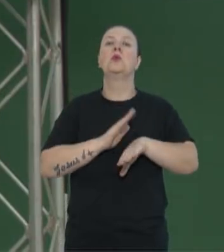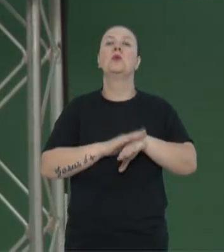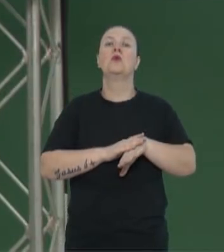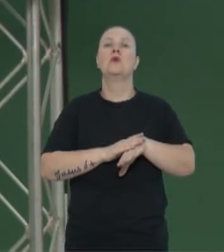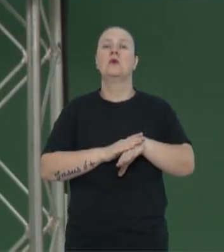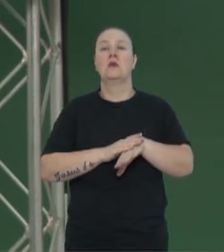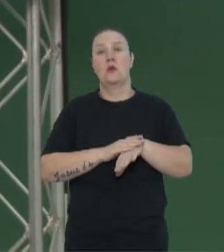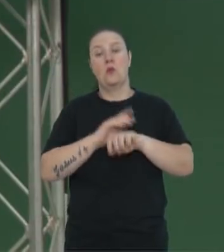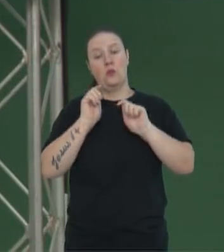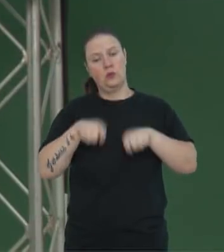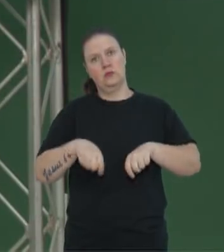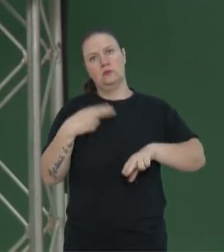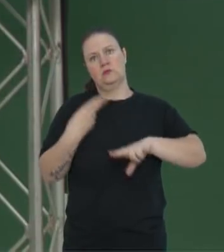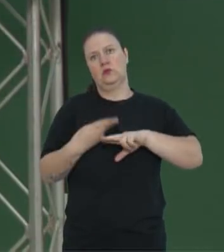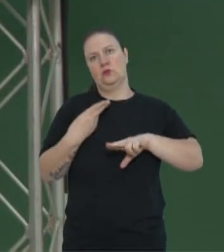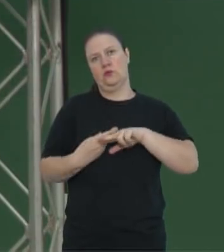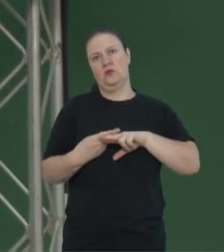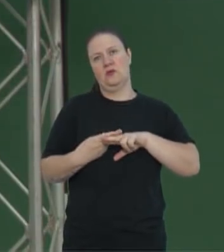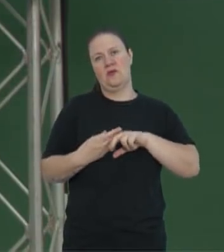para alguma coisa ruim, como a guerra.